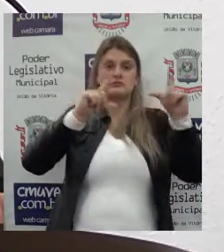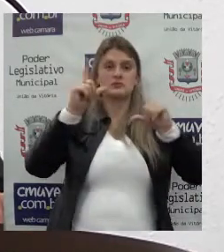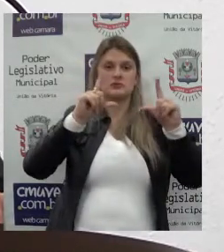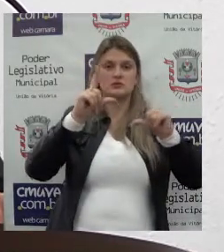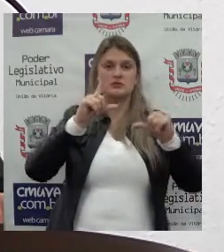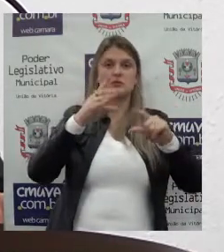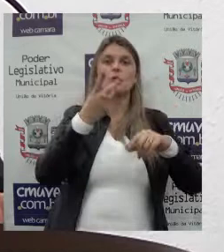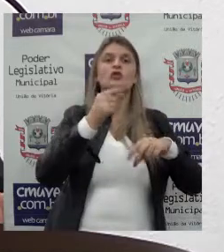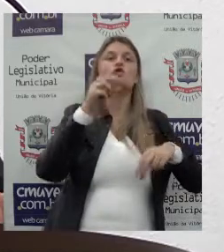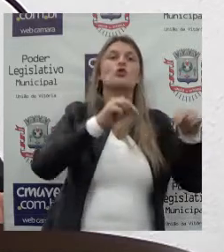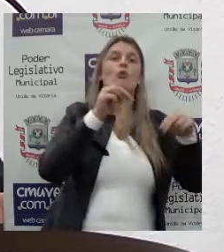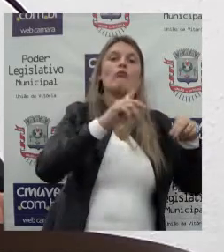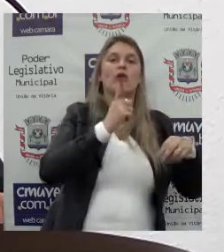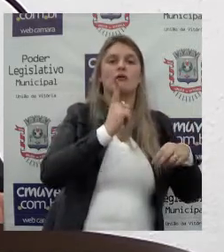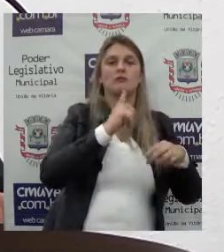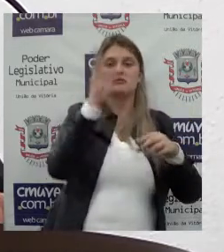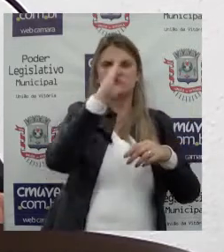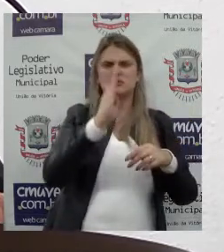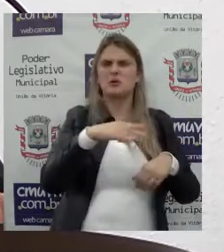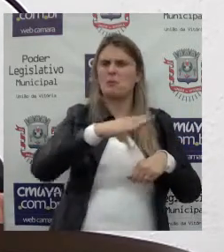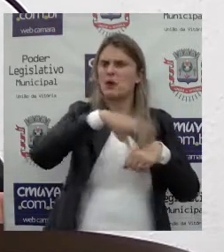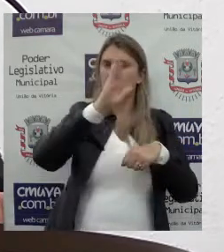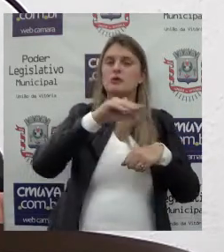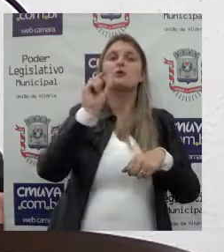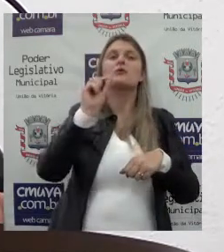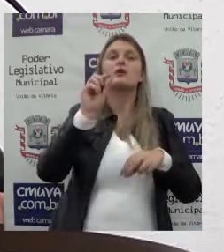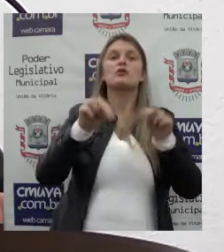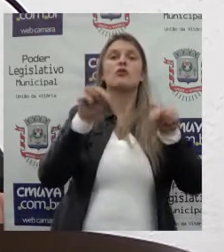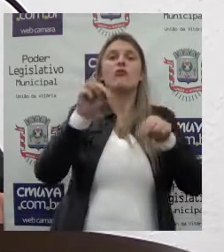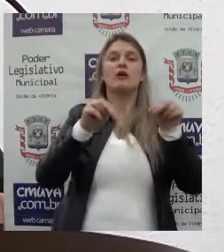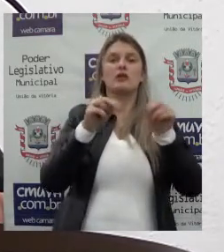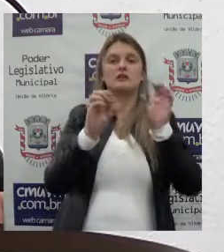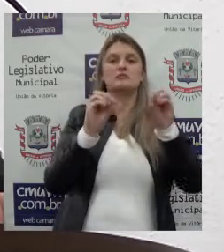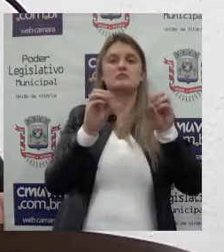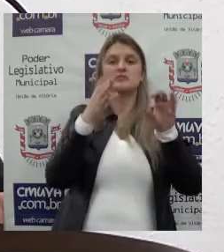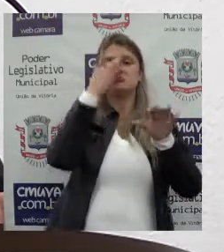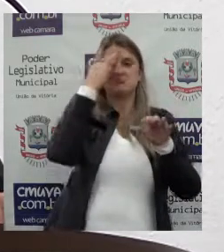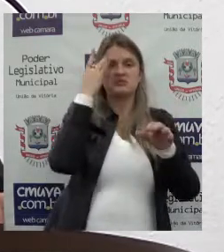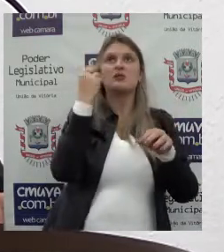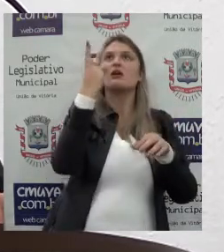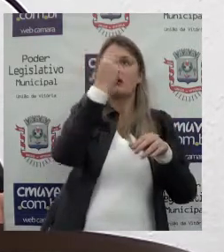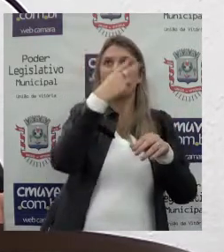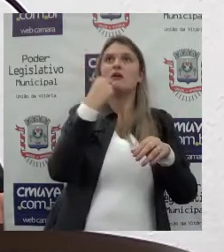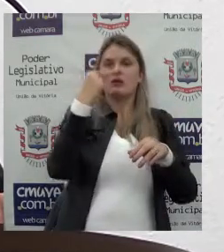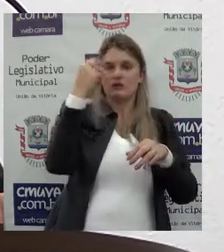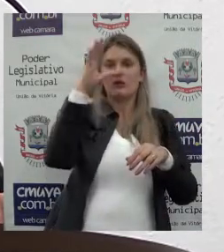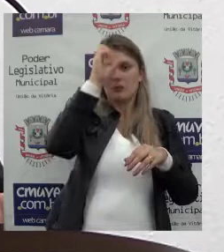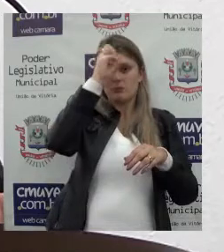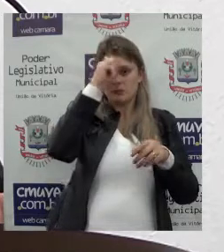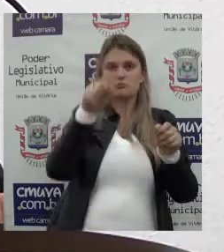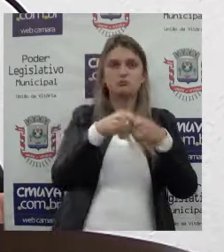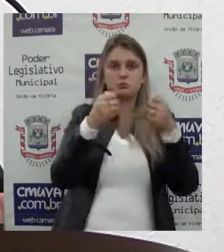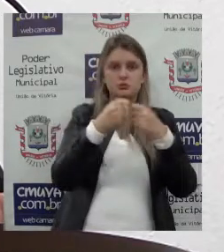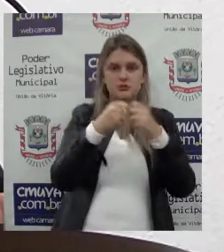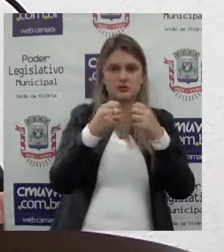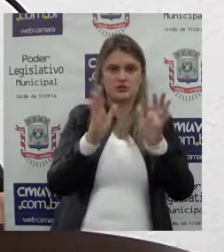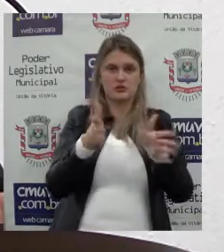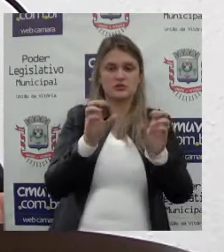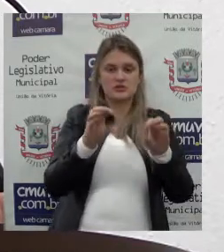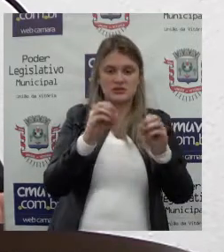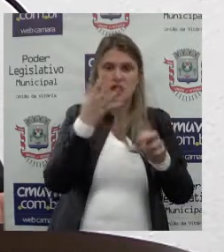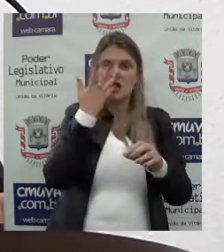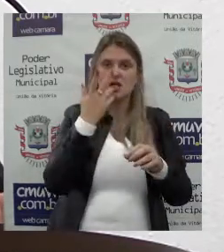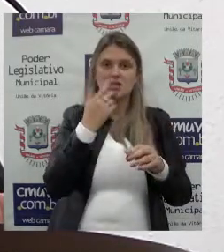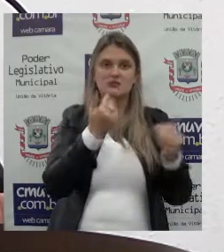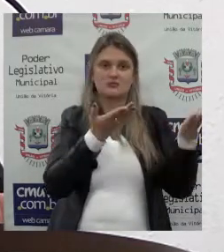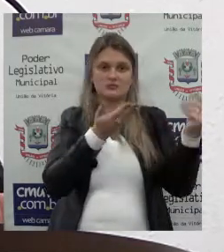Quantos canais de televisão tem no Brasil? Quantas novelas tem no Brasil? Muito mais, eu acredito. O que a novela nossa ensina hoje? O que os nossos programas hoje